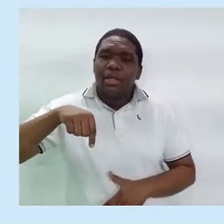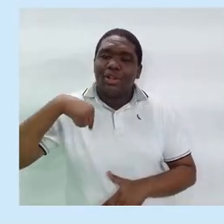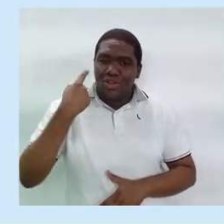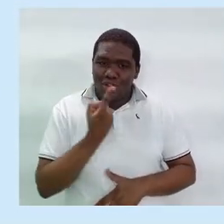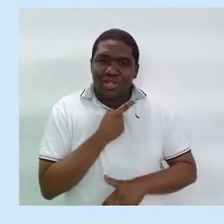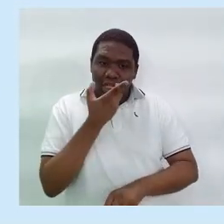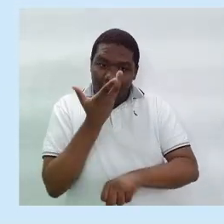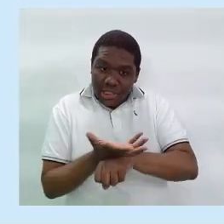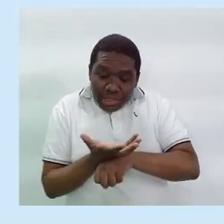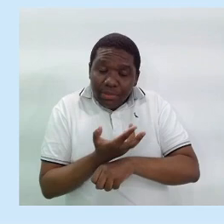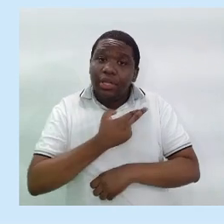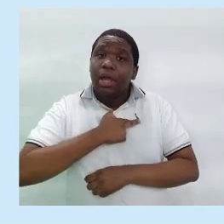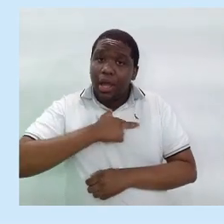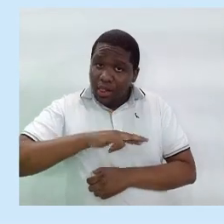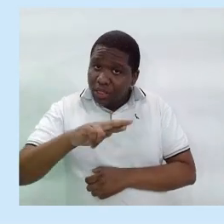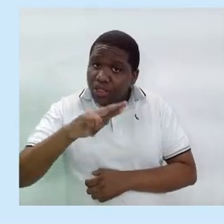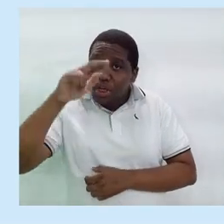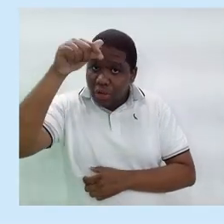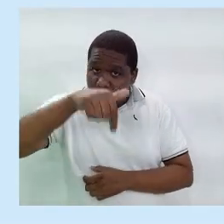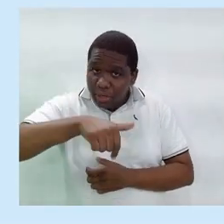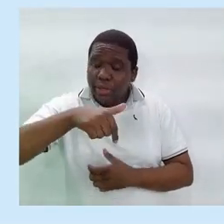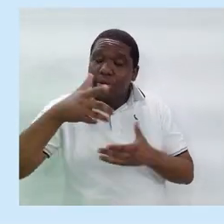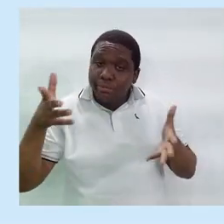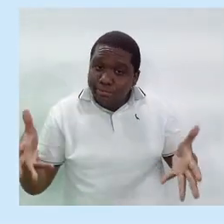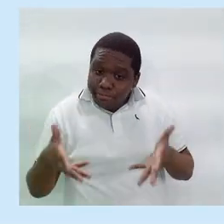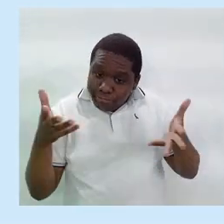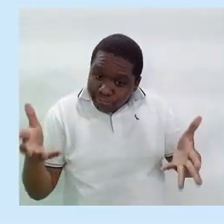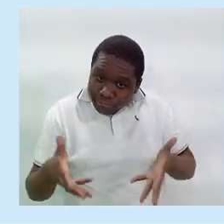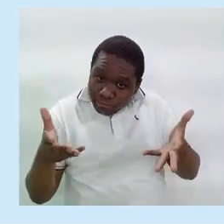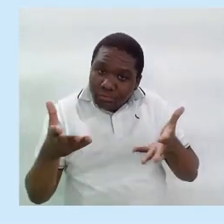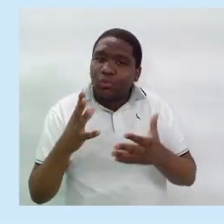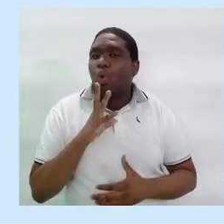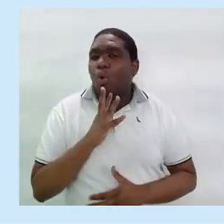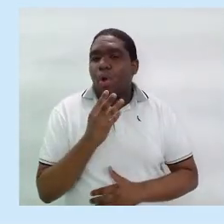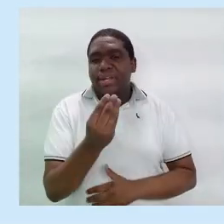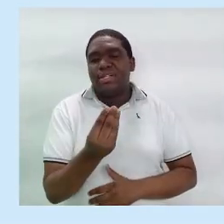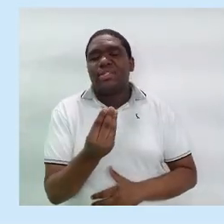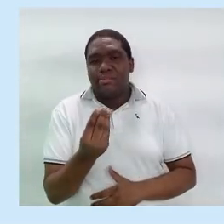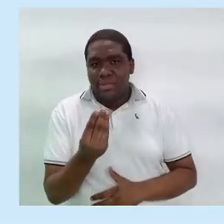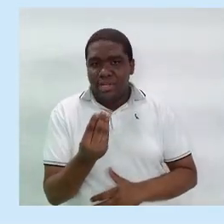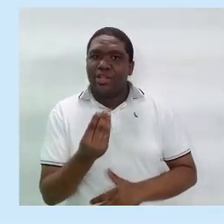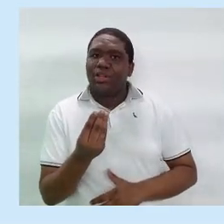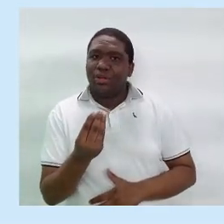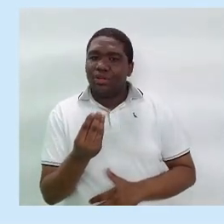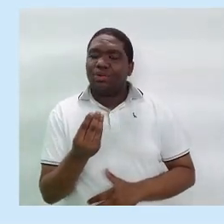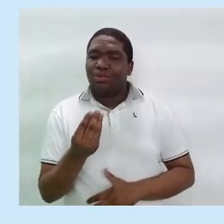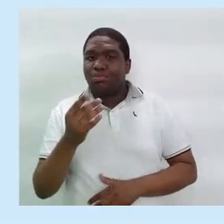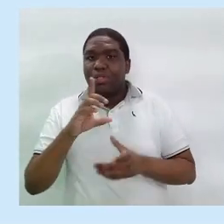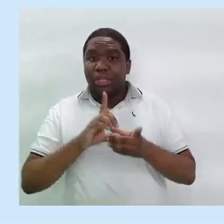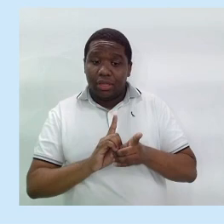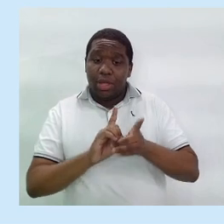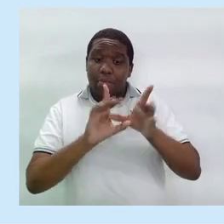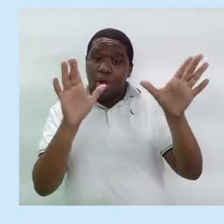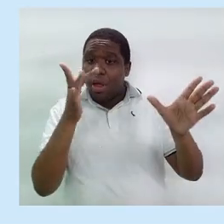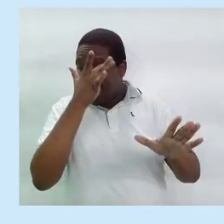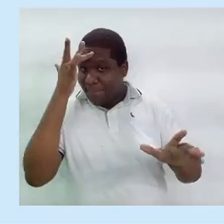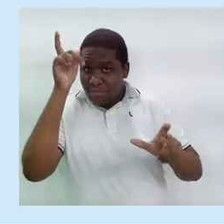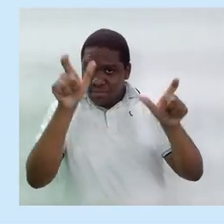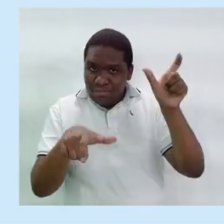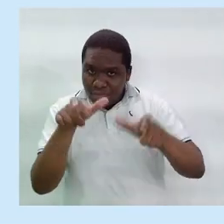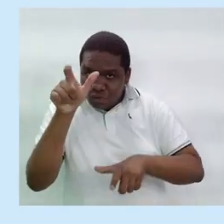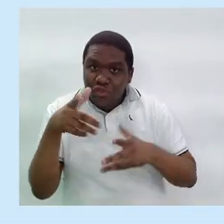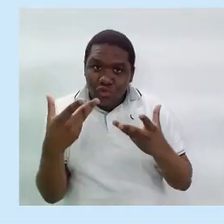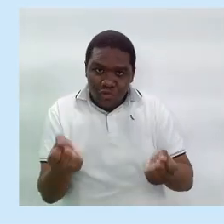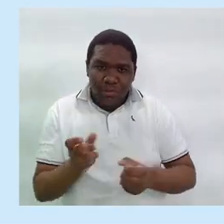componente justamente está provocando esse conhecimento, a democracia, a cidadania.